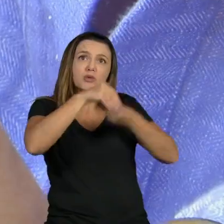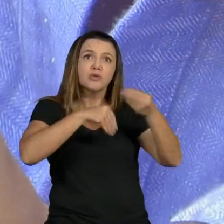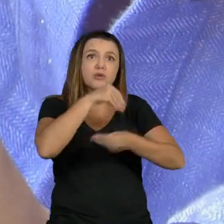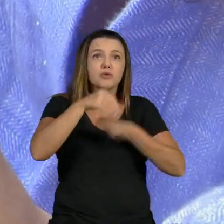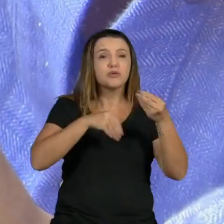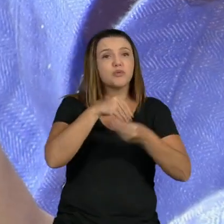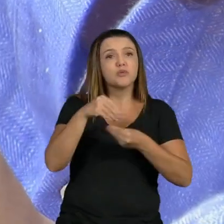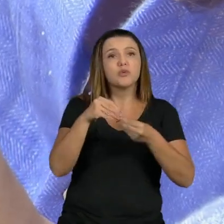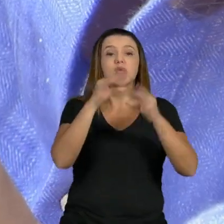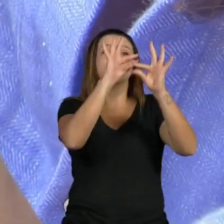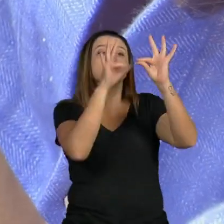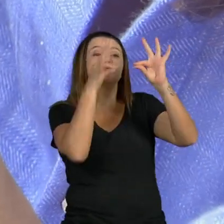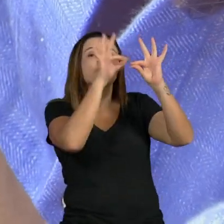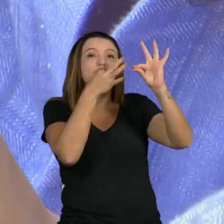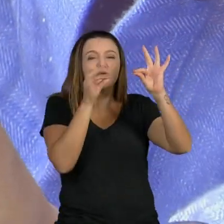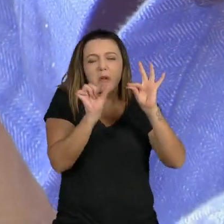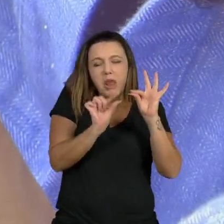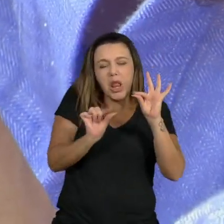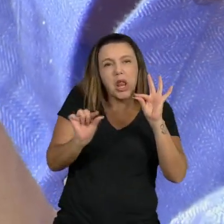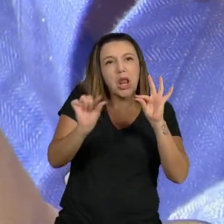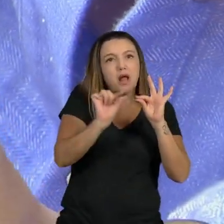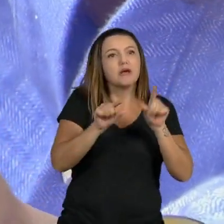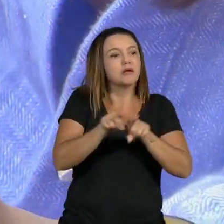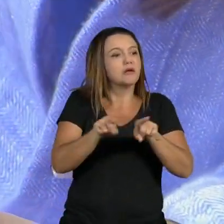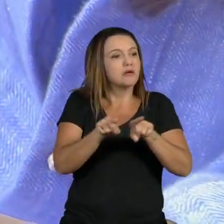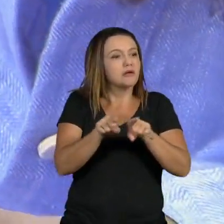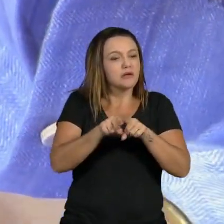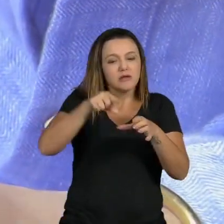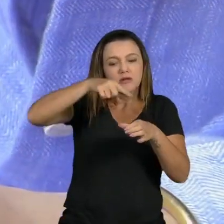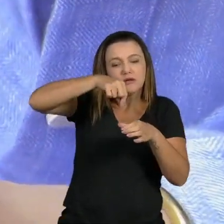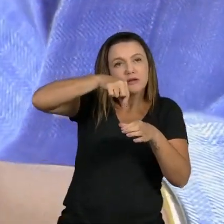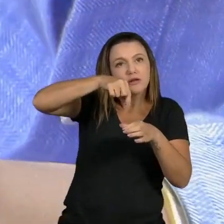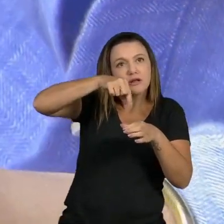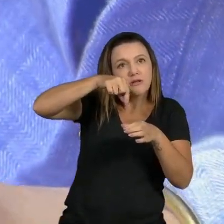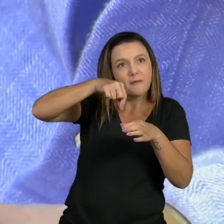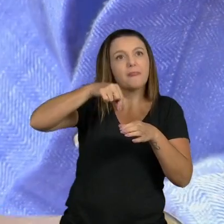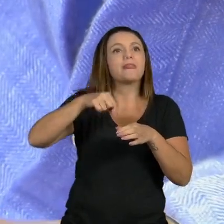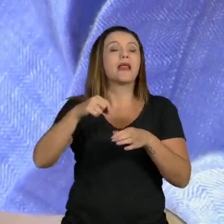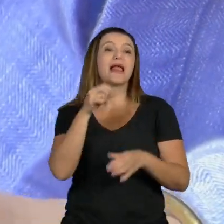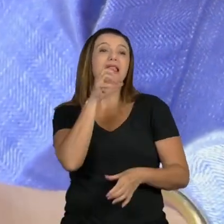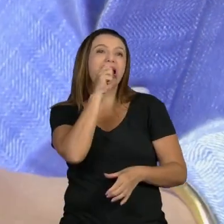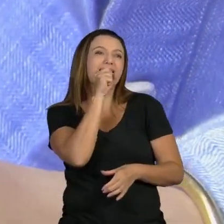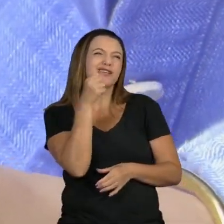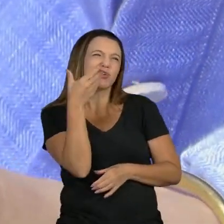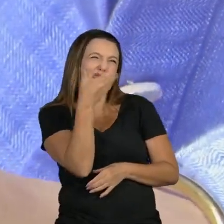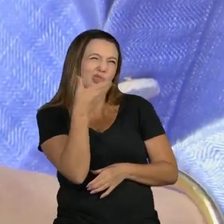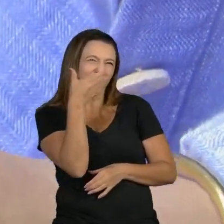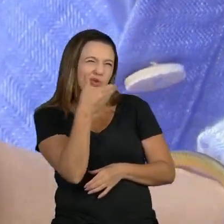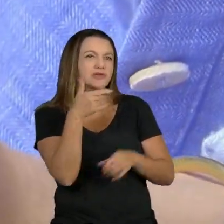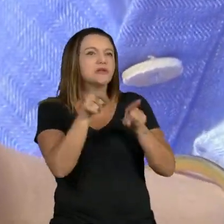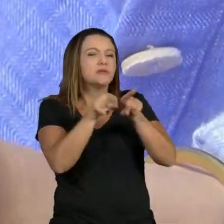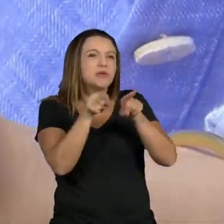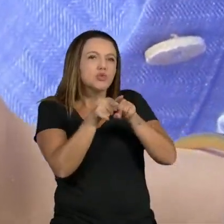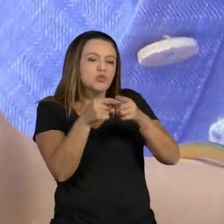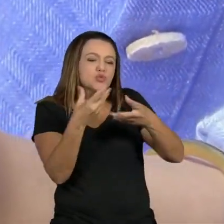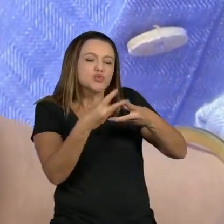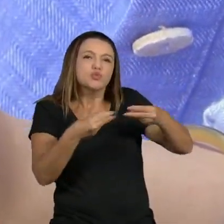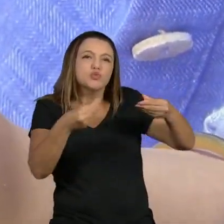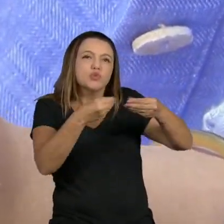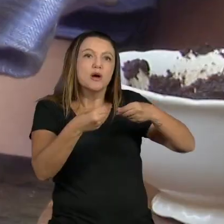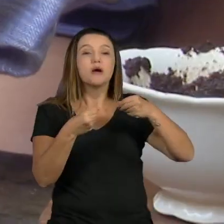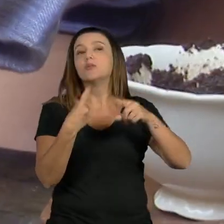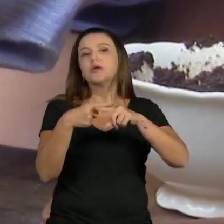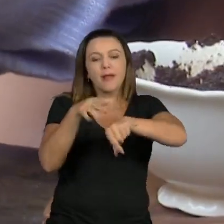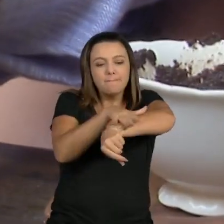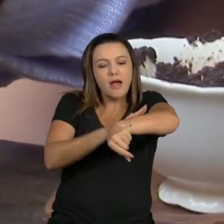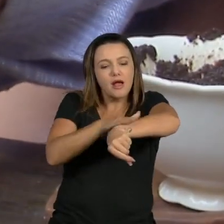e gotas de óleo essencial de olíbano ou laranja doce, ambos de efeito drenante. Para hidratar a